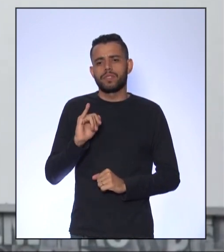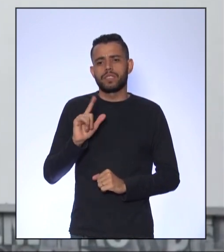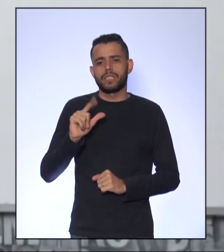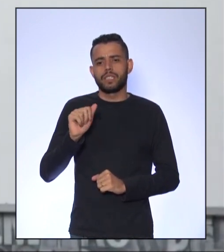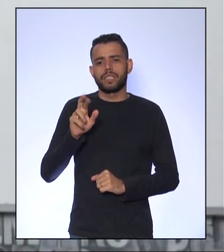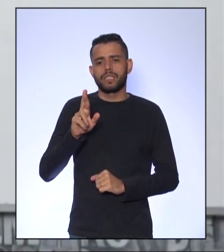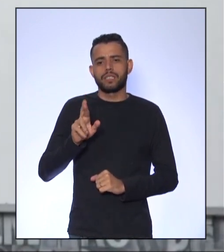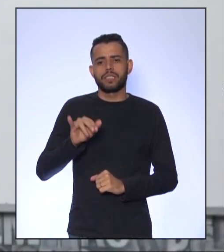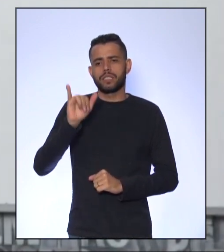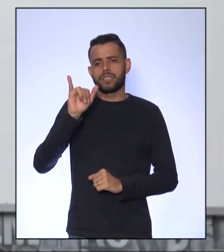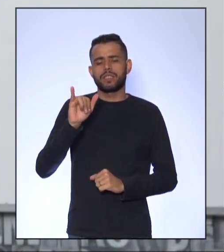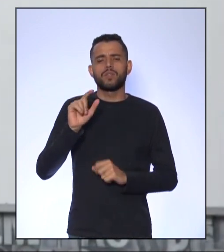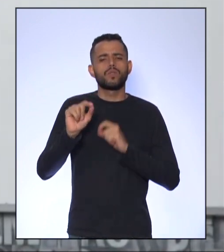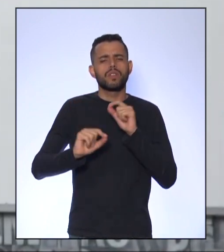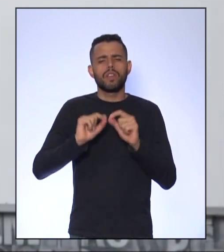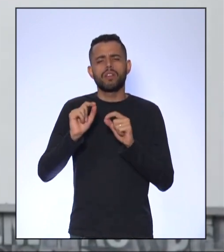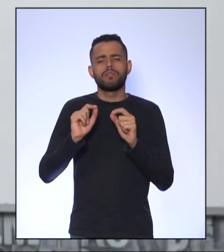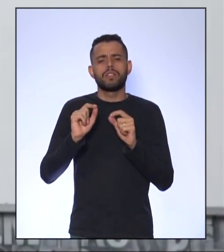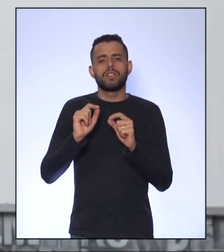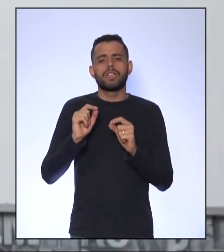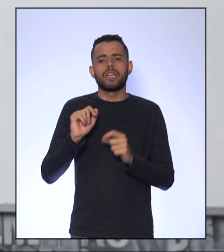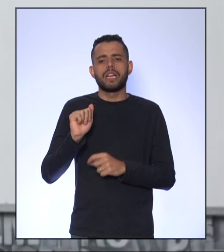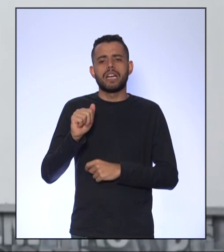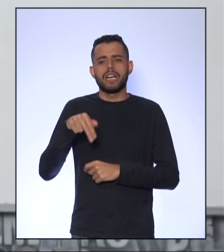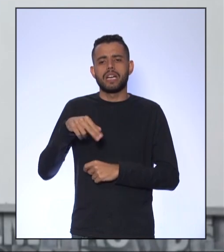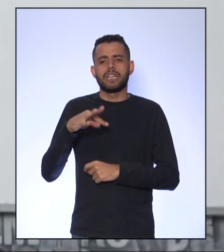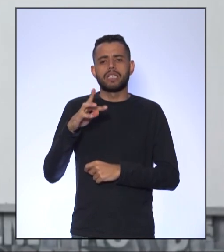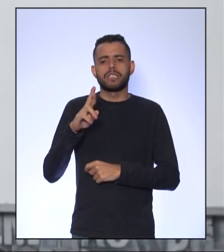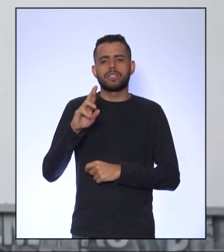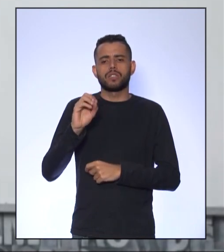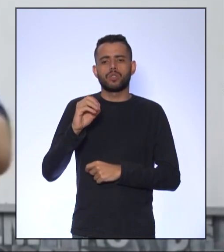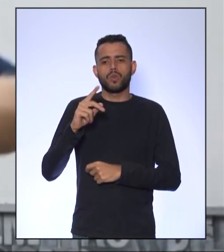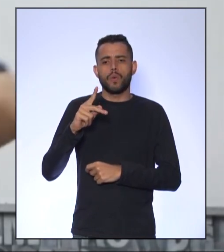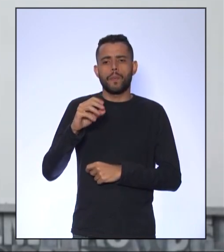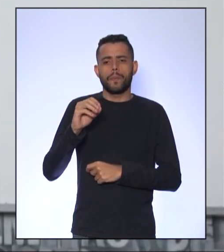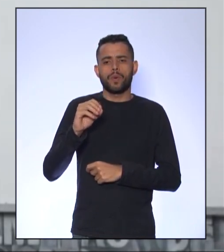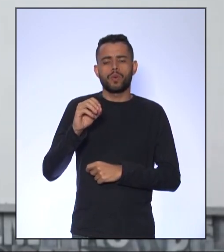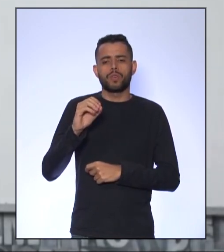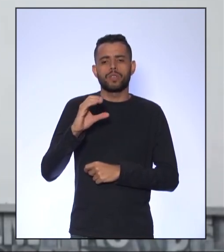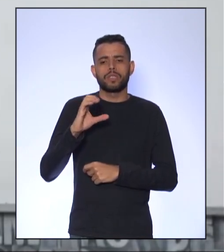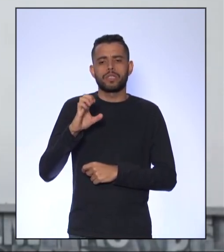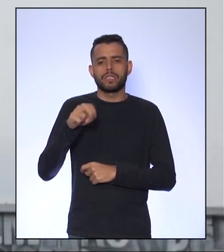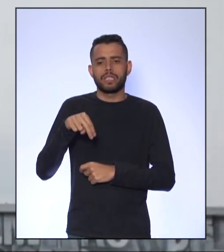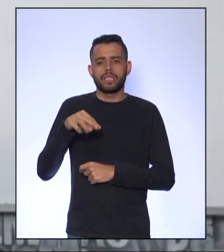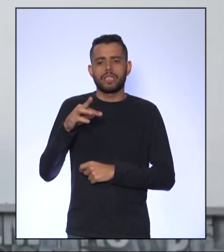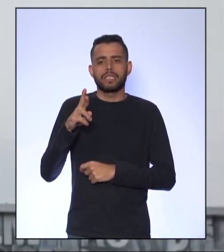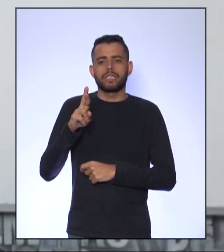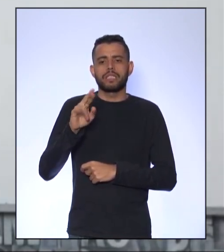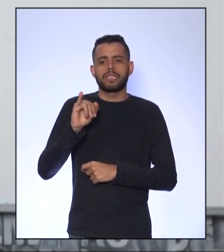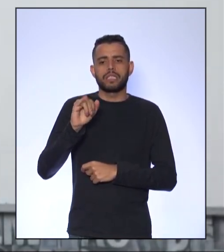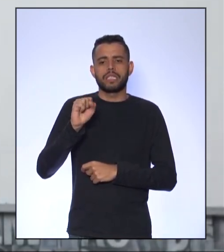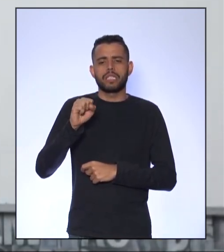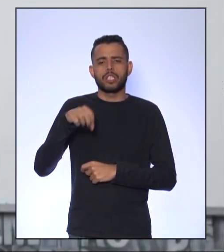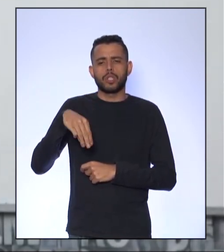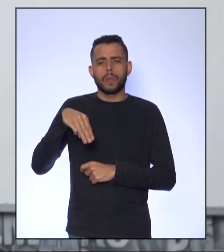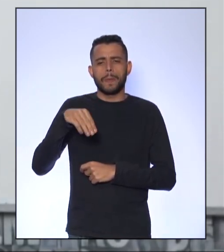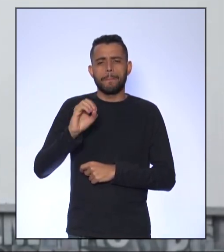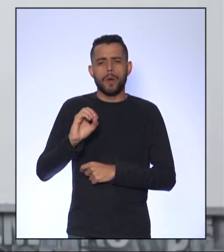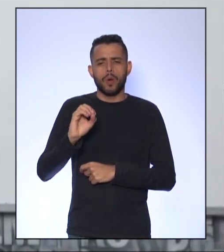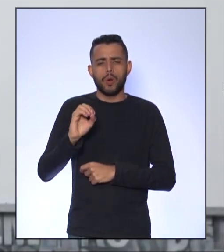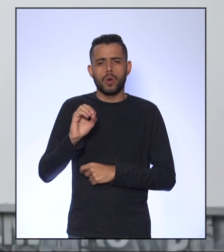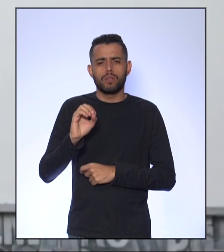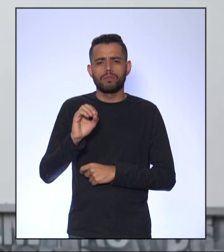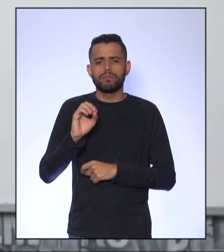o antropocentrismo? Hilary, o antropocentrismo, né, representa